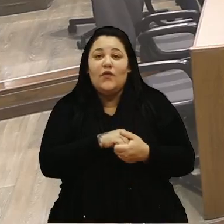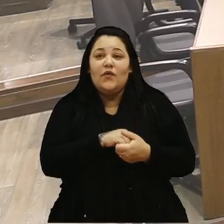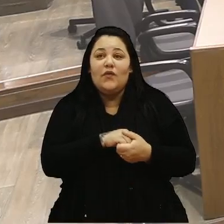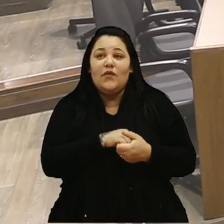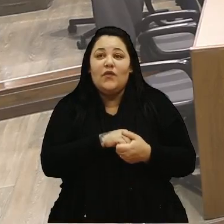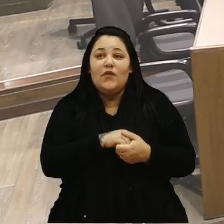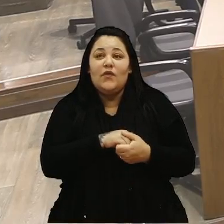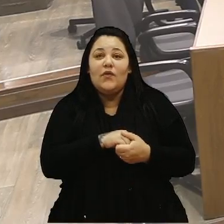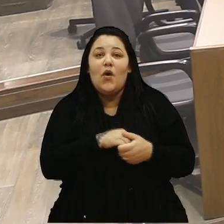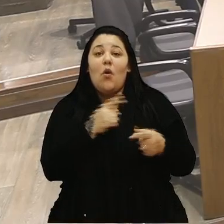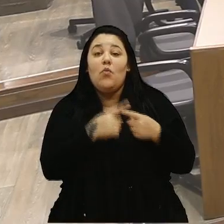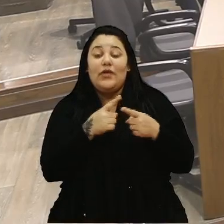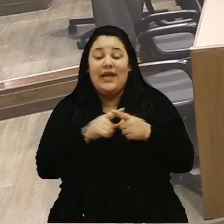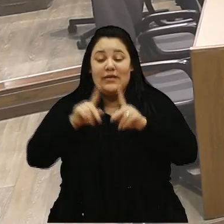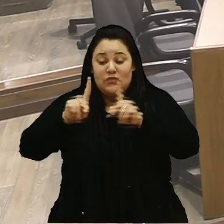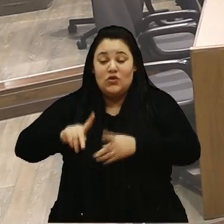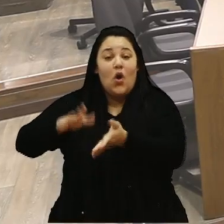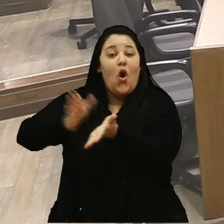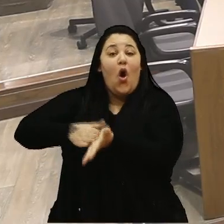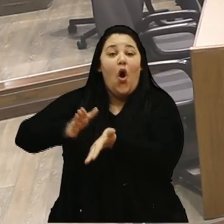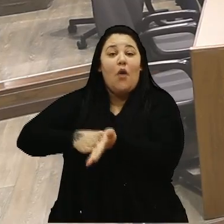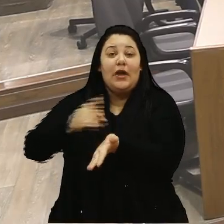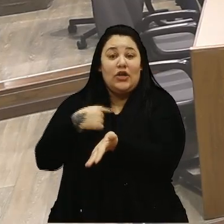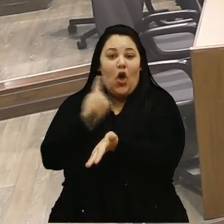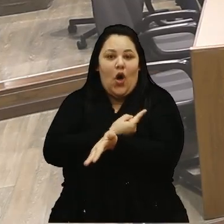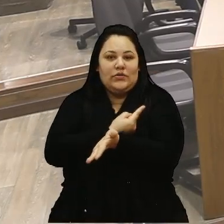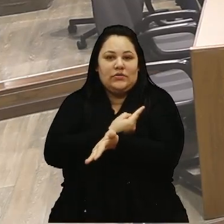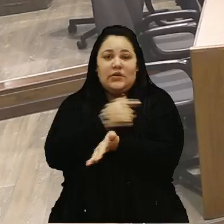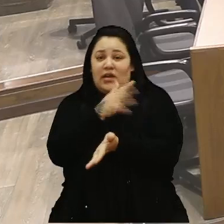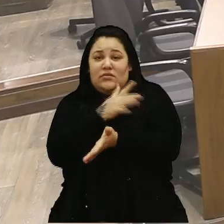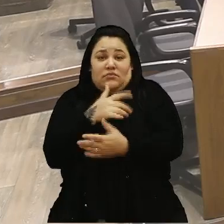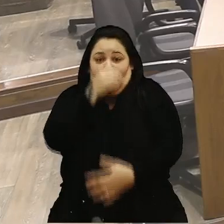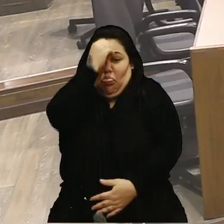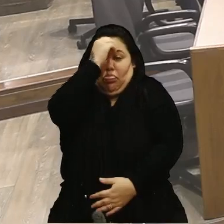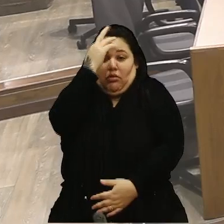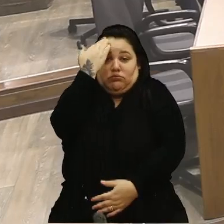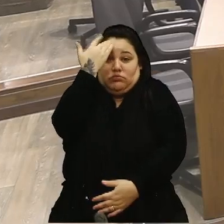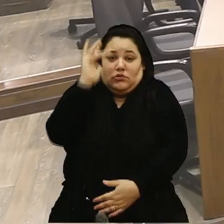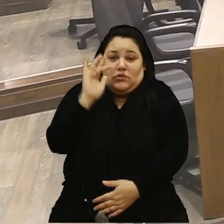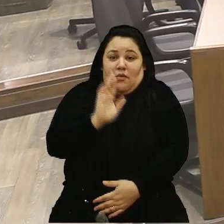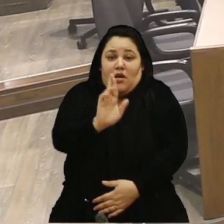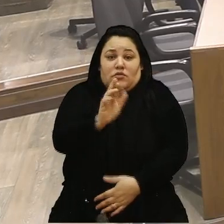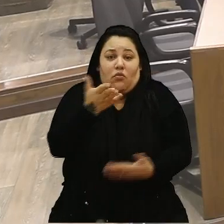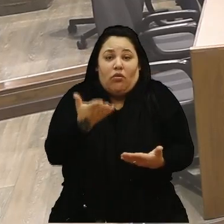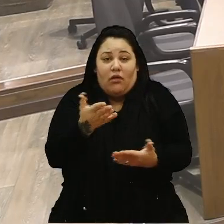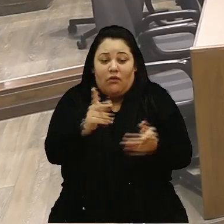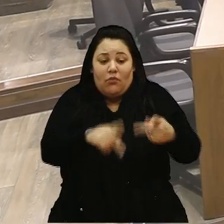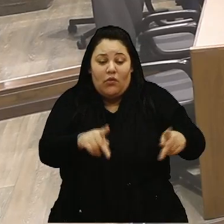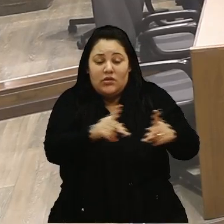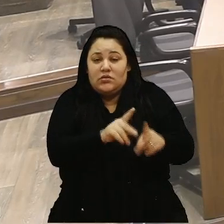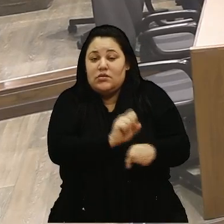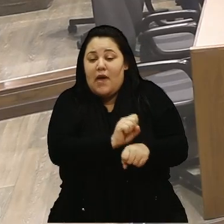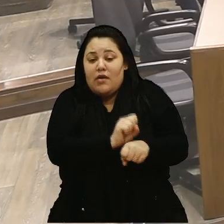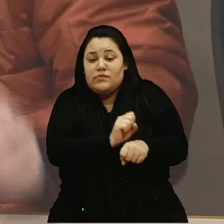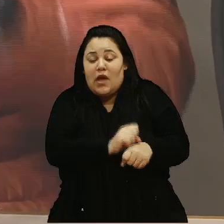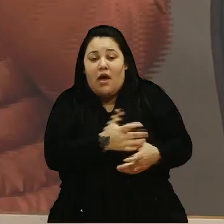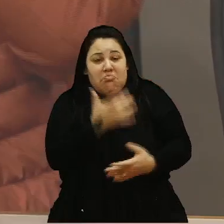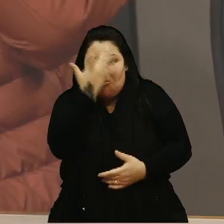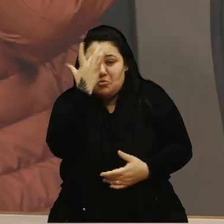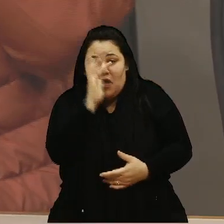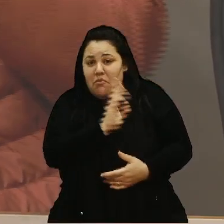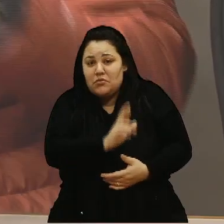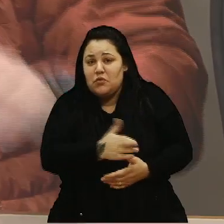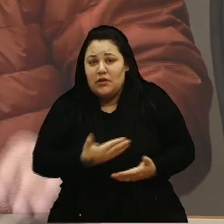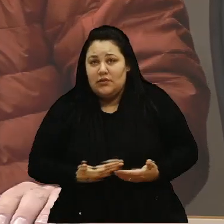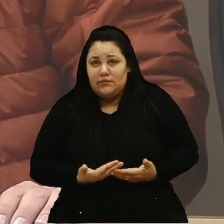Porque as pessoas têm nos cobrado e a gente também fica de muitas vezes amarrado e sem conseguir dar o retorno que as pessoas esperam. Então, que